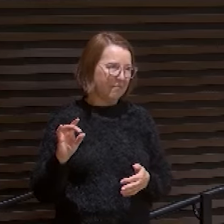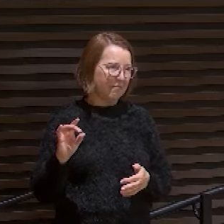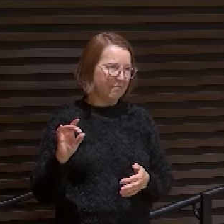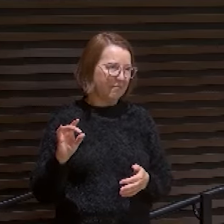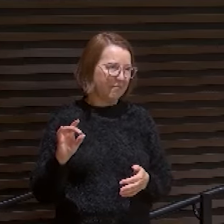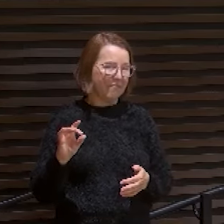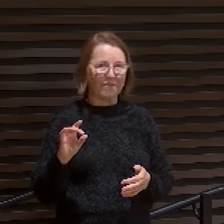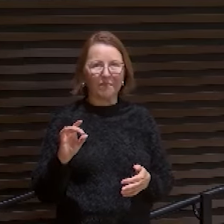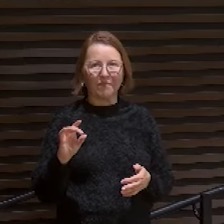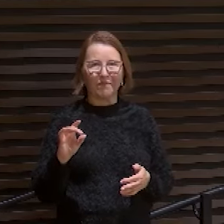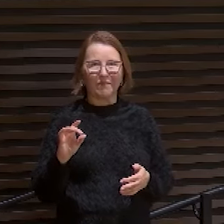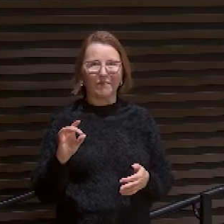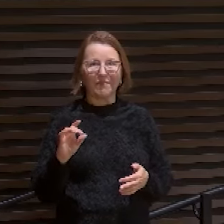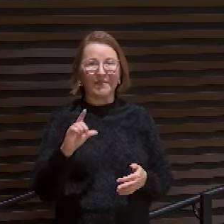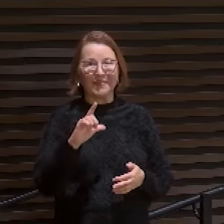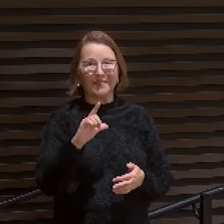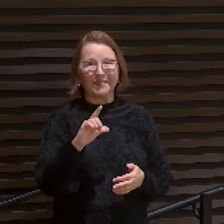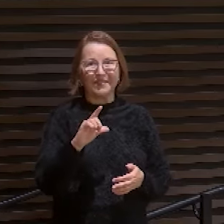tendo